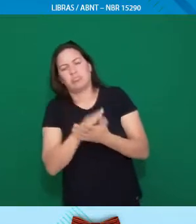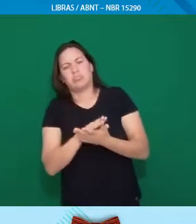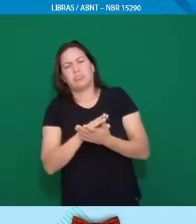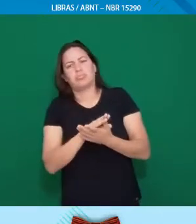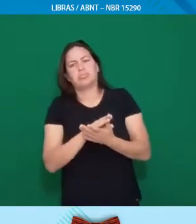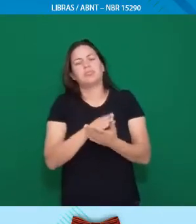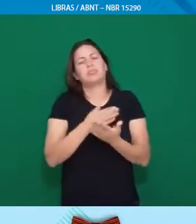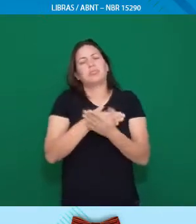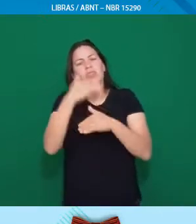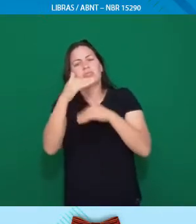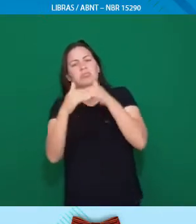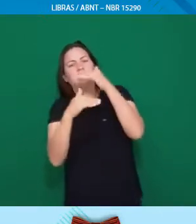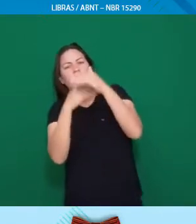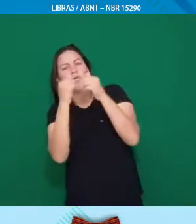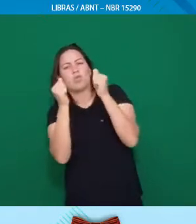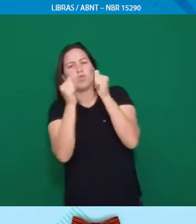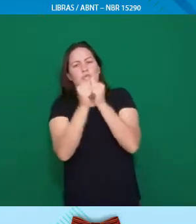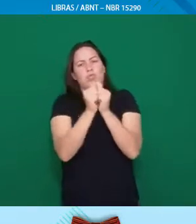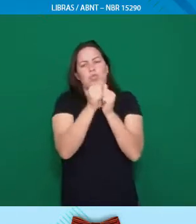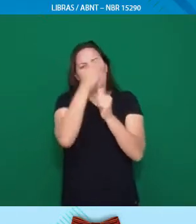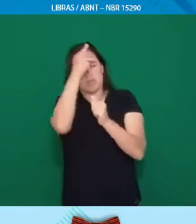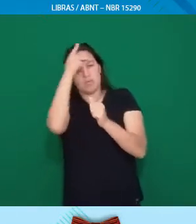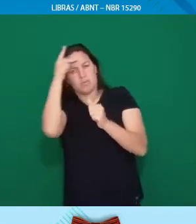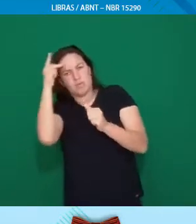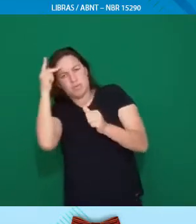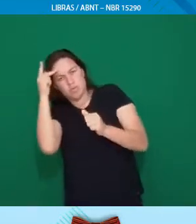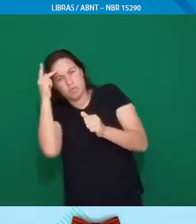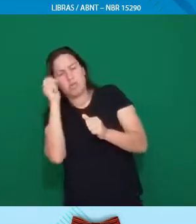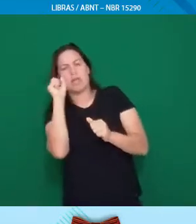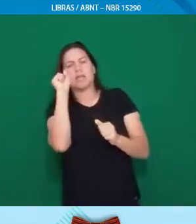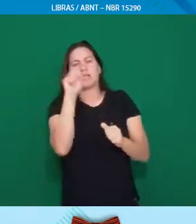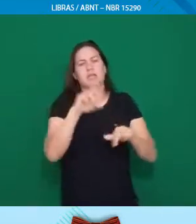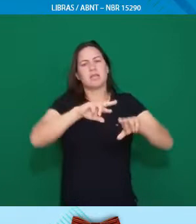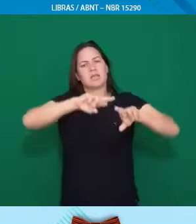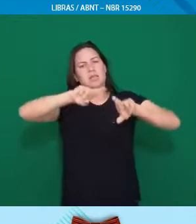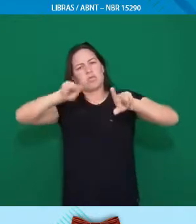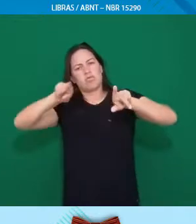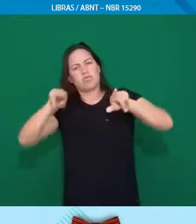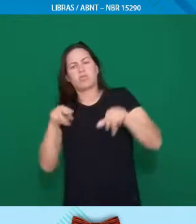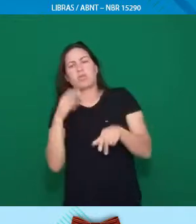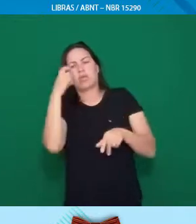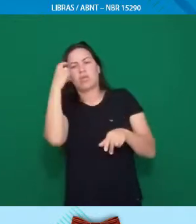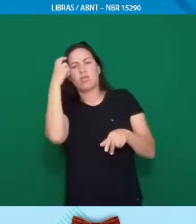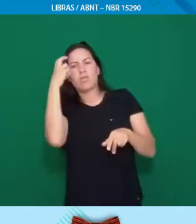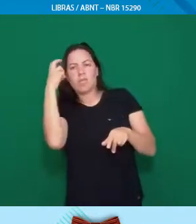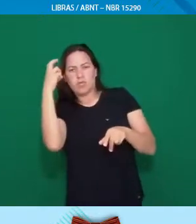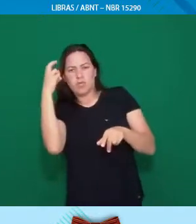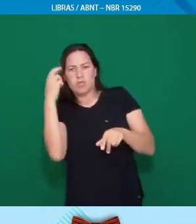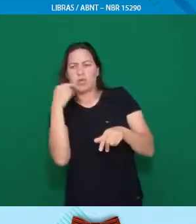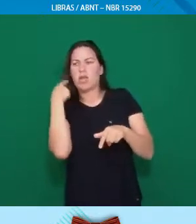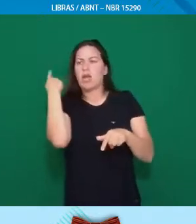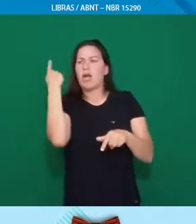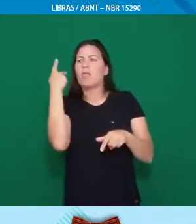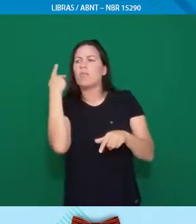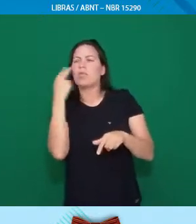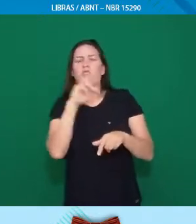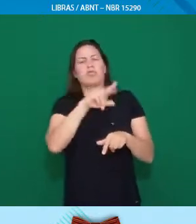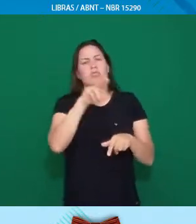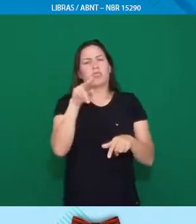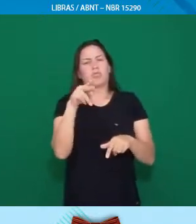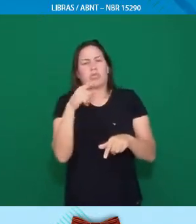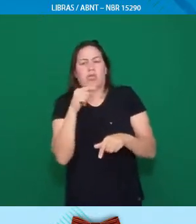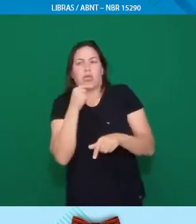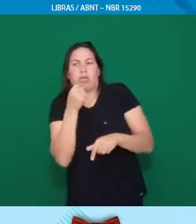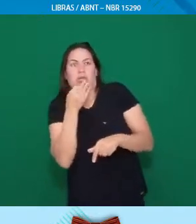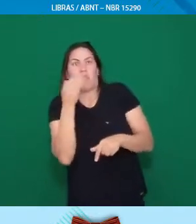esse mandato que eu venho construindo junto com as pessoas é sim diferente do que eu imaginei a política é